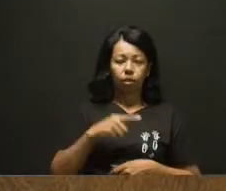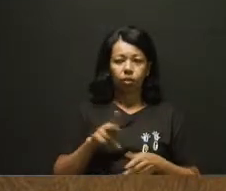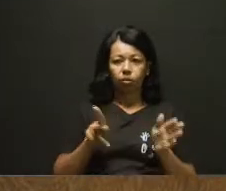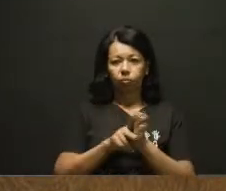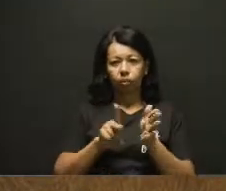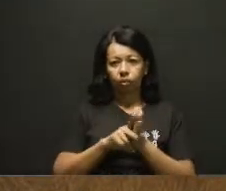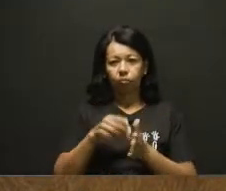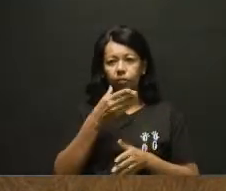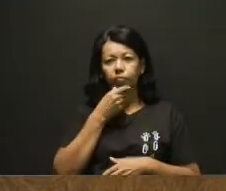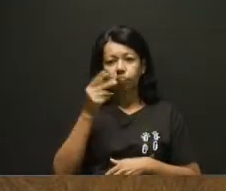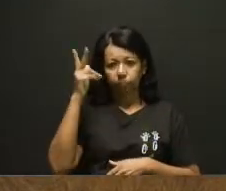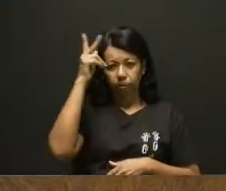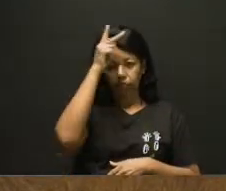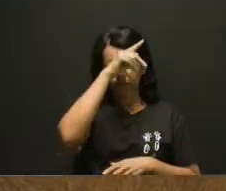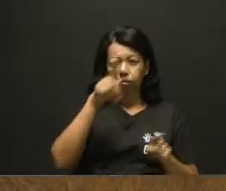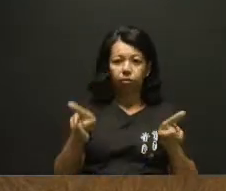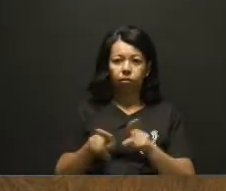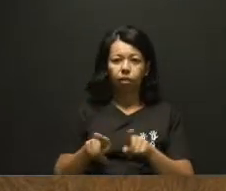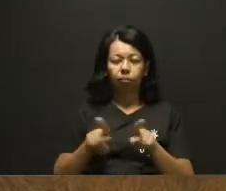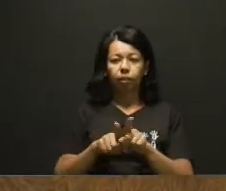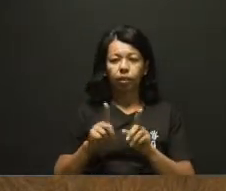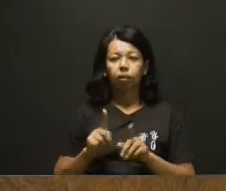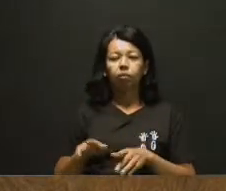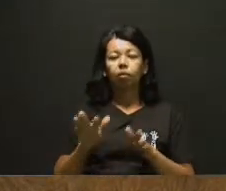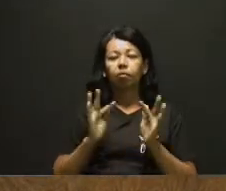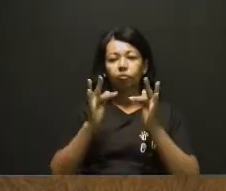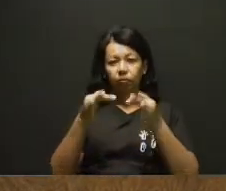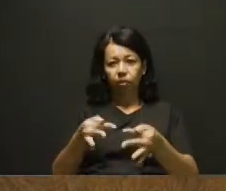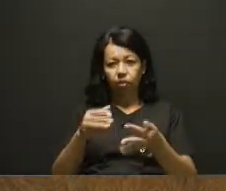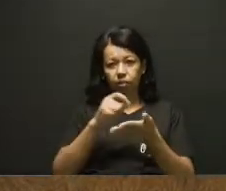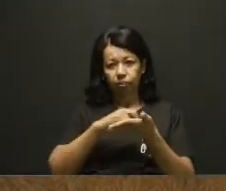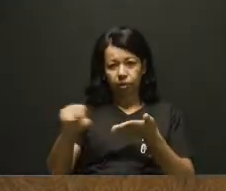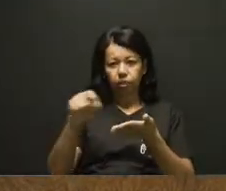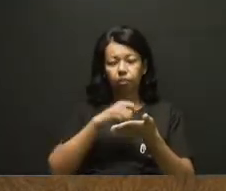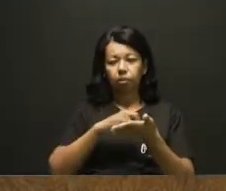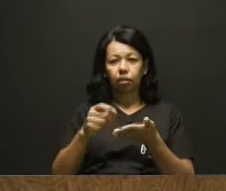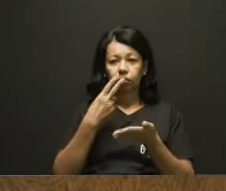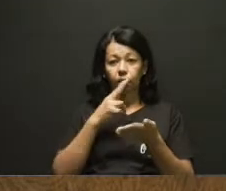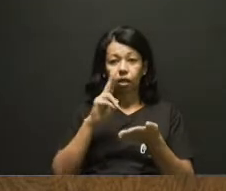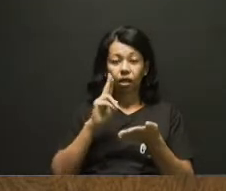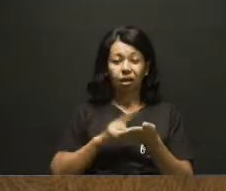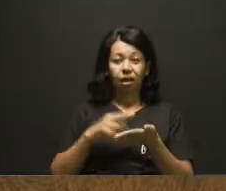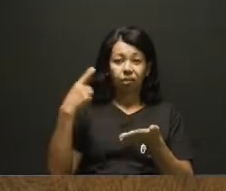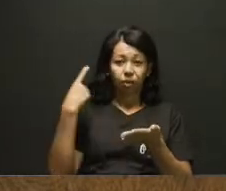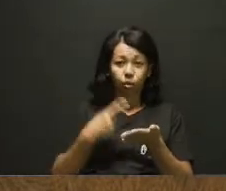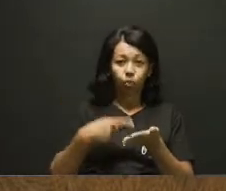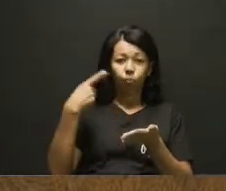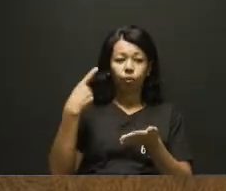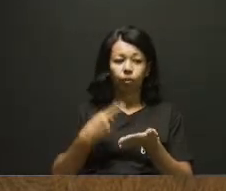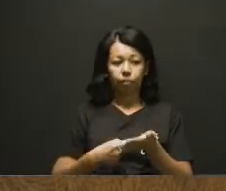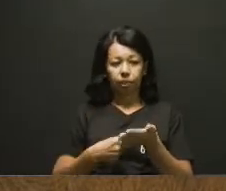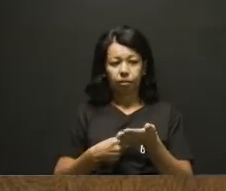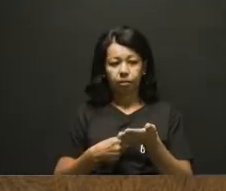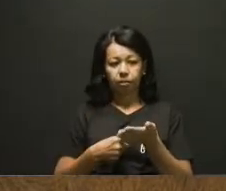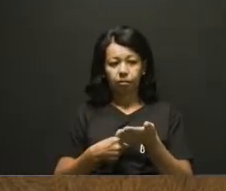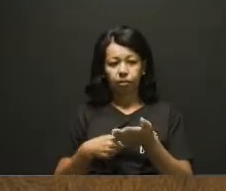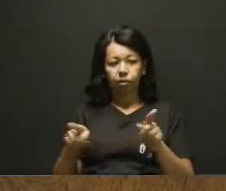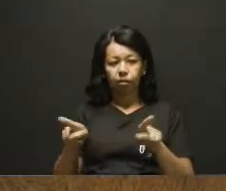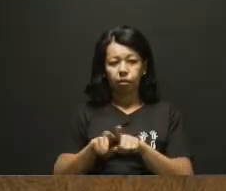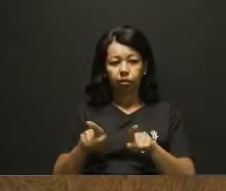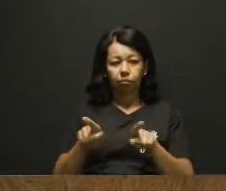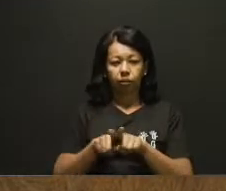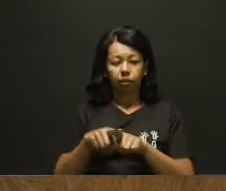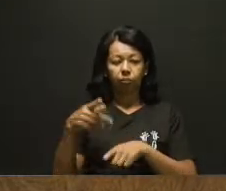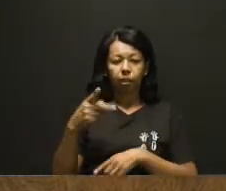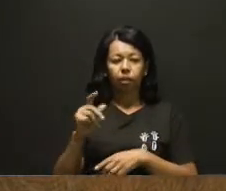prefeito e até no final estaremos assinando uma carta-compromisso justamente pra